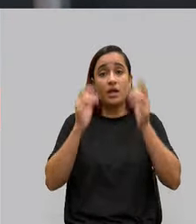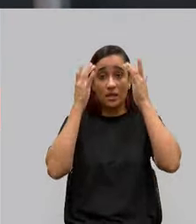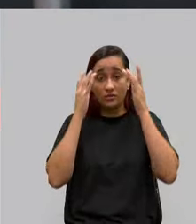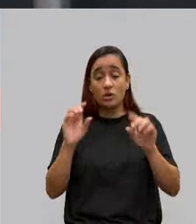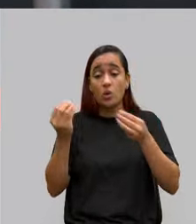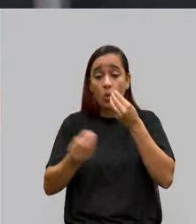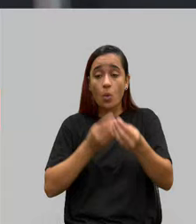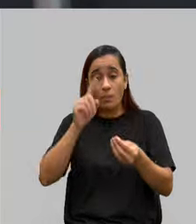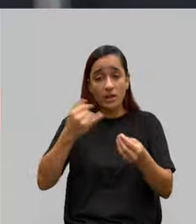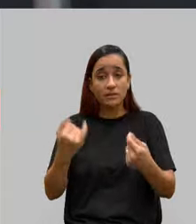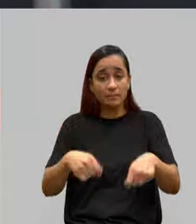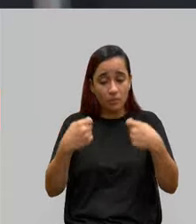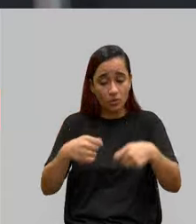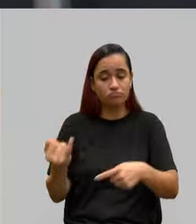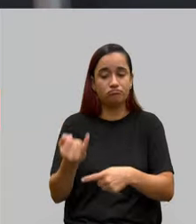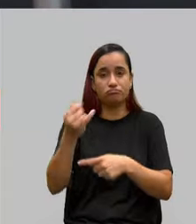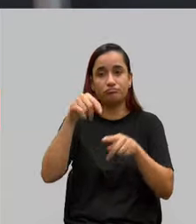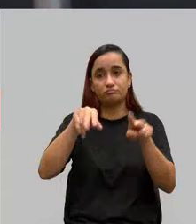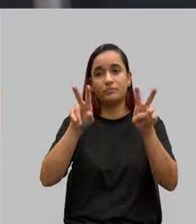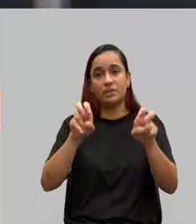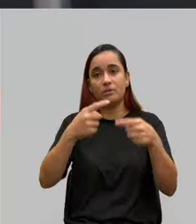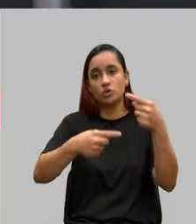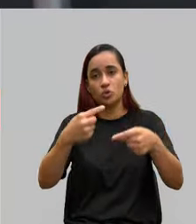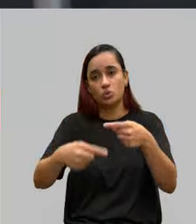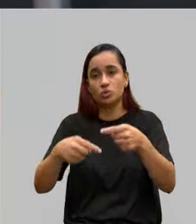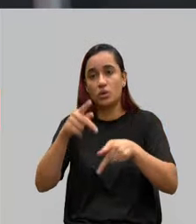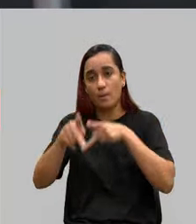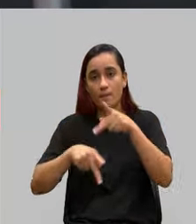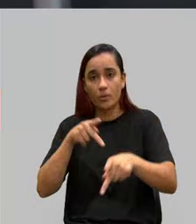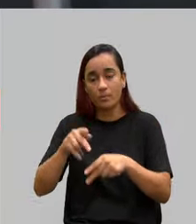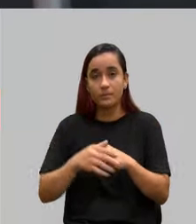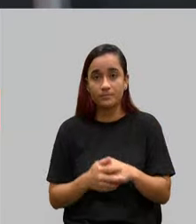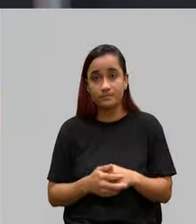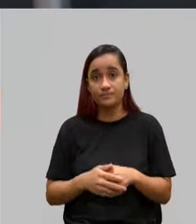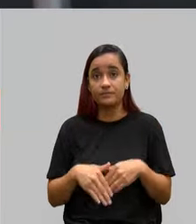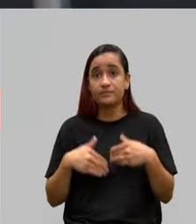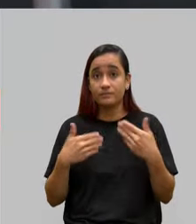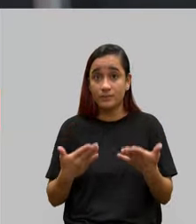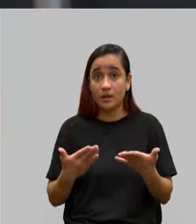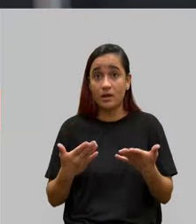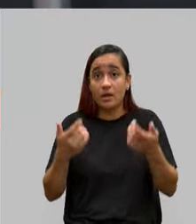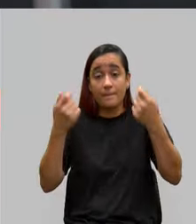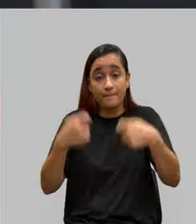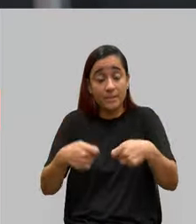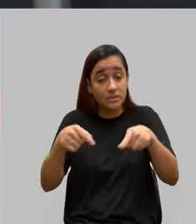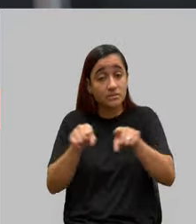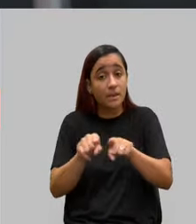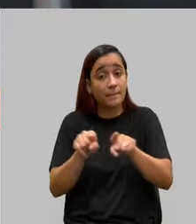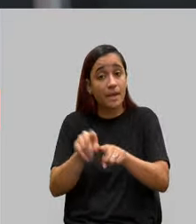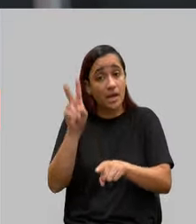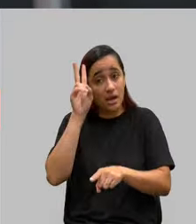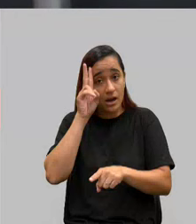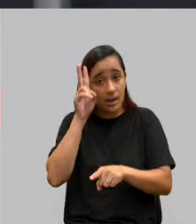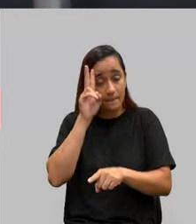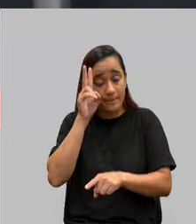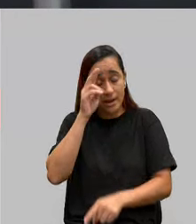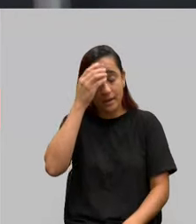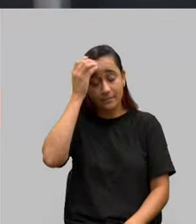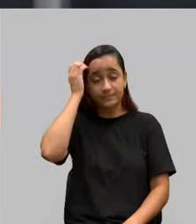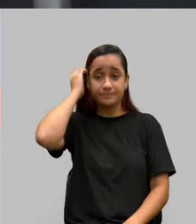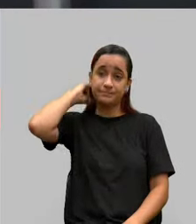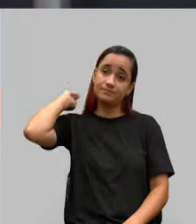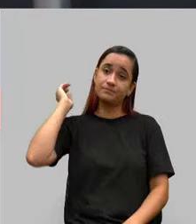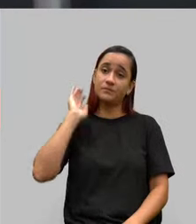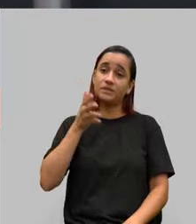discussão pública mas imediatamente para além do júbilo é preciso lembar Como já foi lembrado aqui por alguns